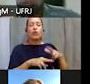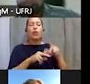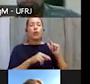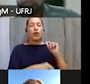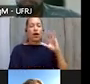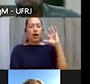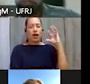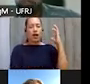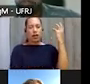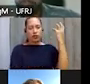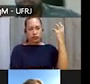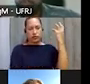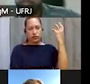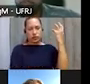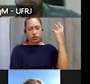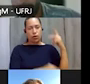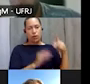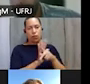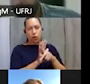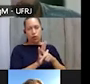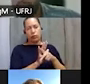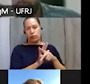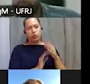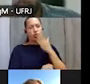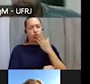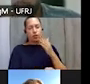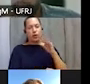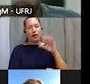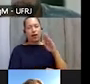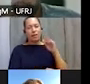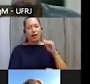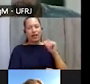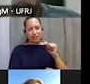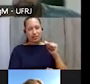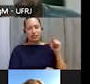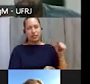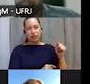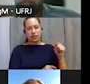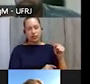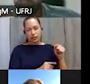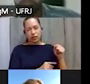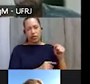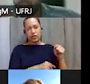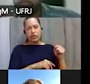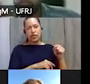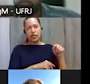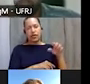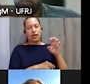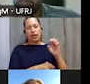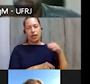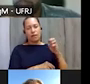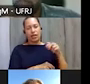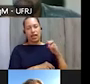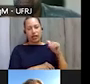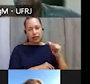família Fabaceae, do gênero, geralmente, do gênero Hymenaea, Hymenaea corbaril, ou